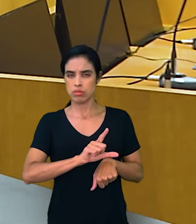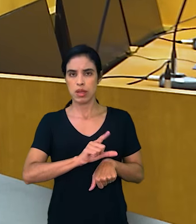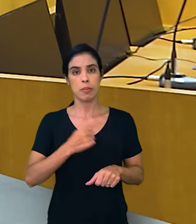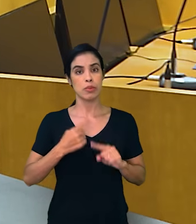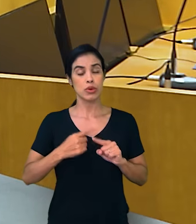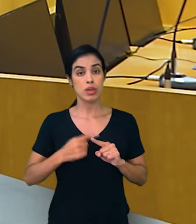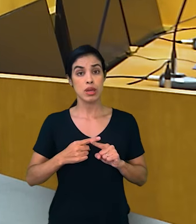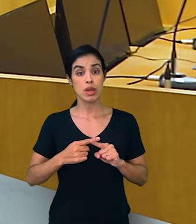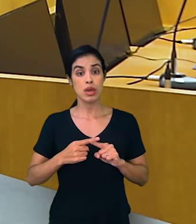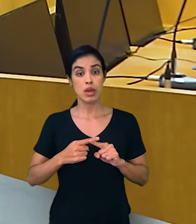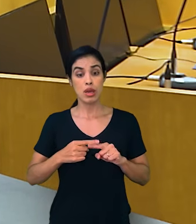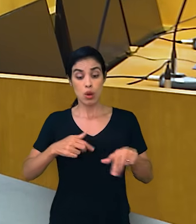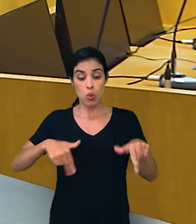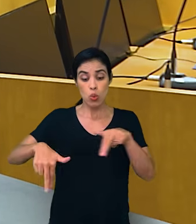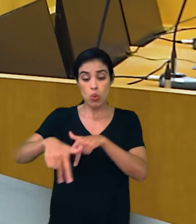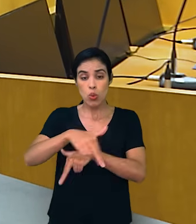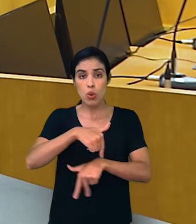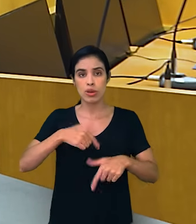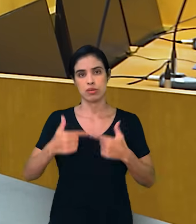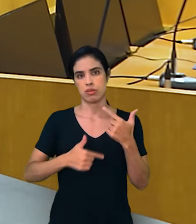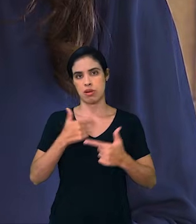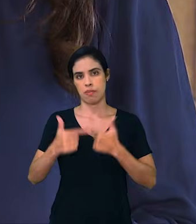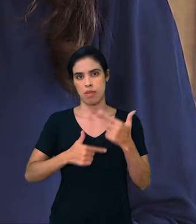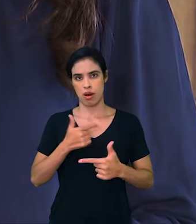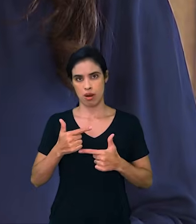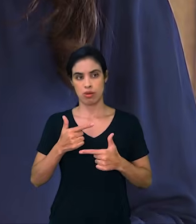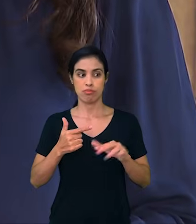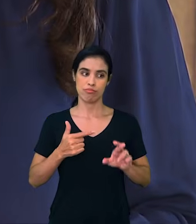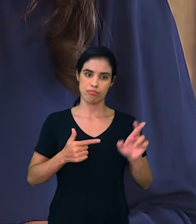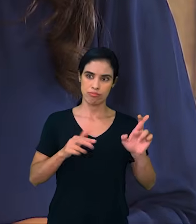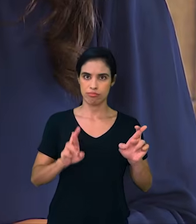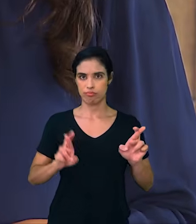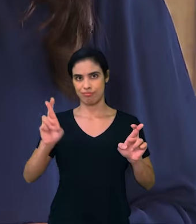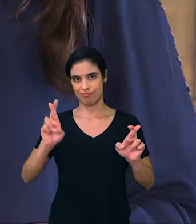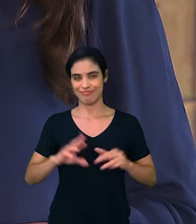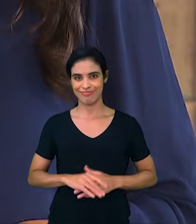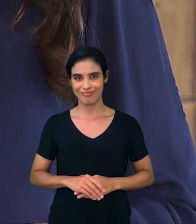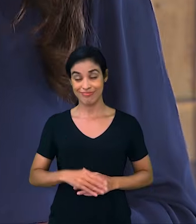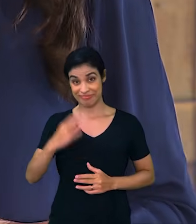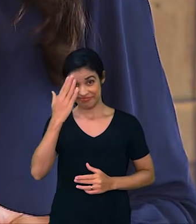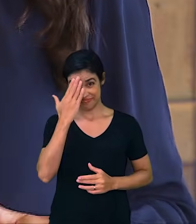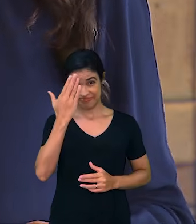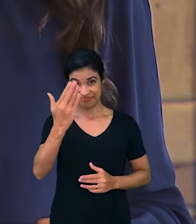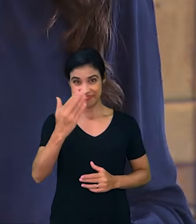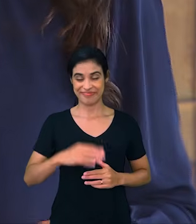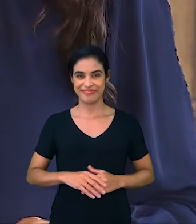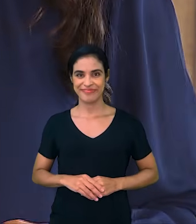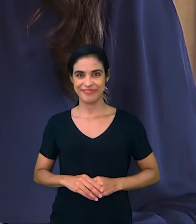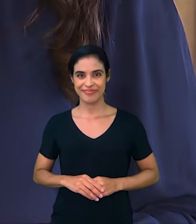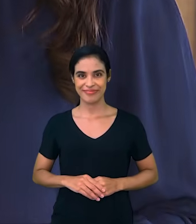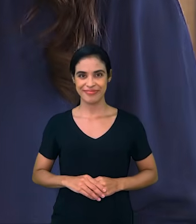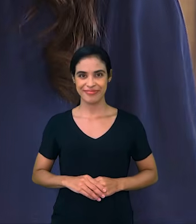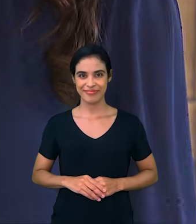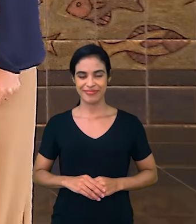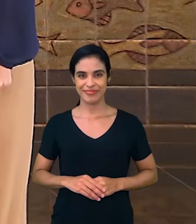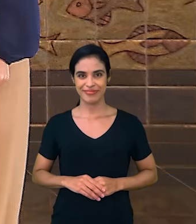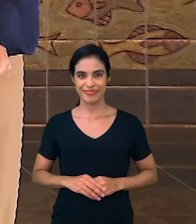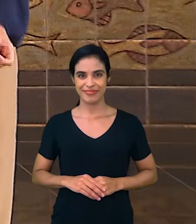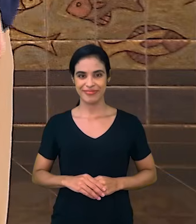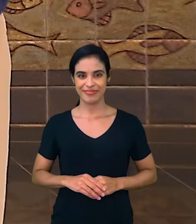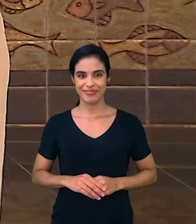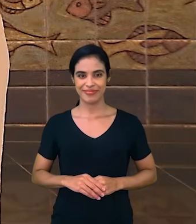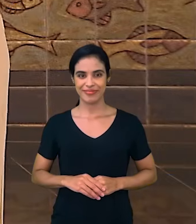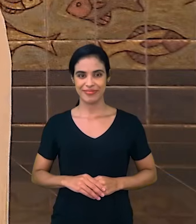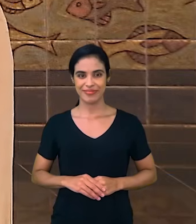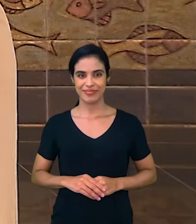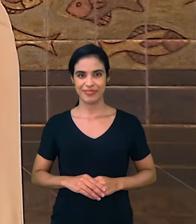pessoas trabalham no mesmo espaço físico. Volto com vocês. Tá certo, Rafael. Muito obrigada pelas informações. E a